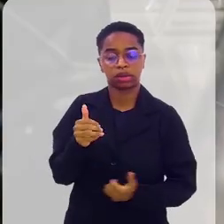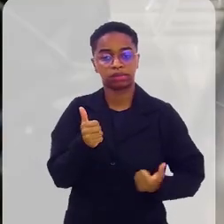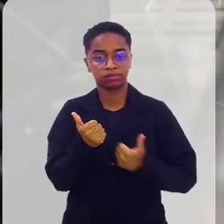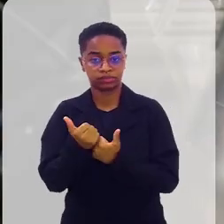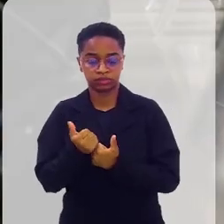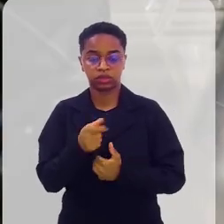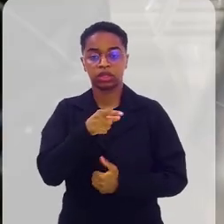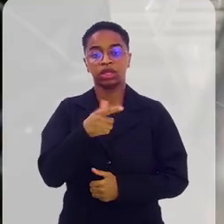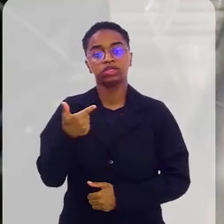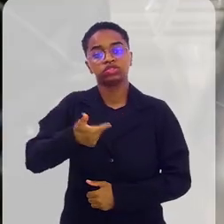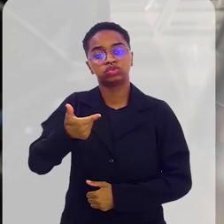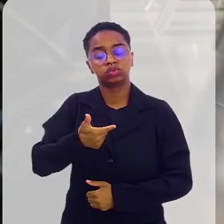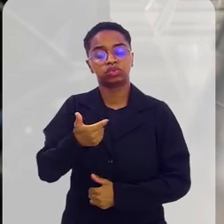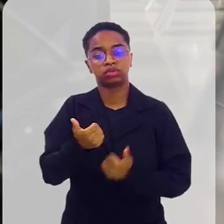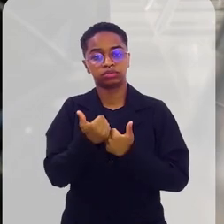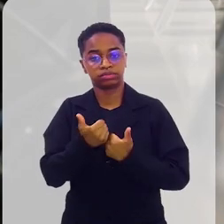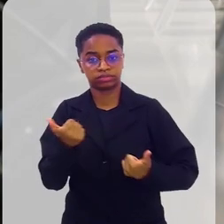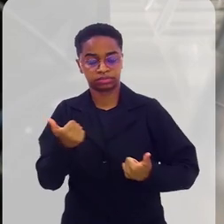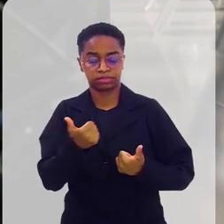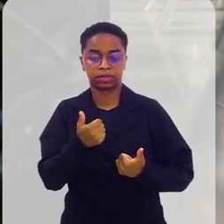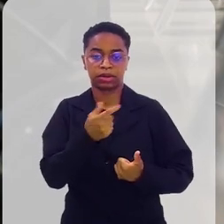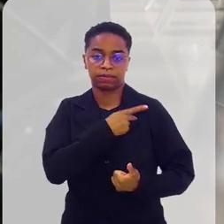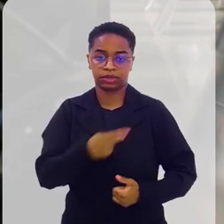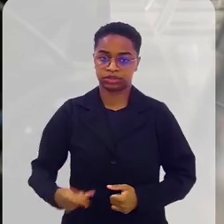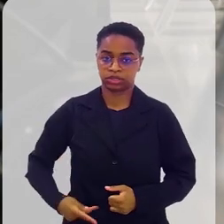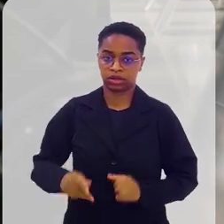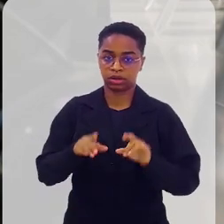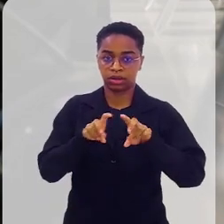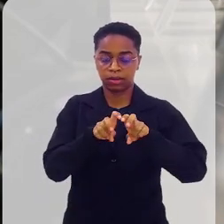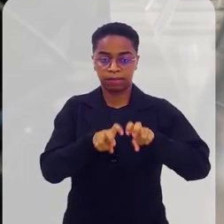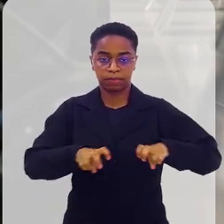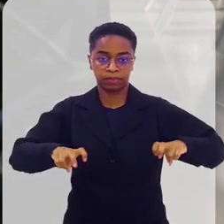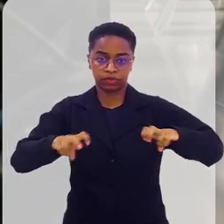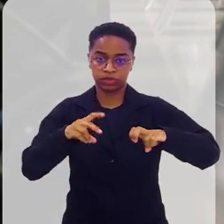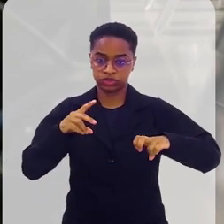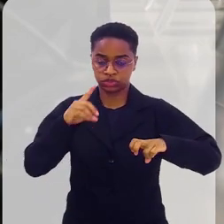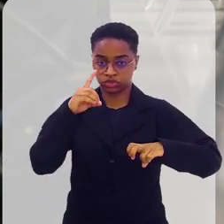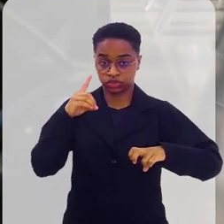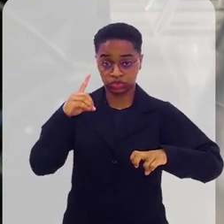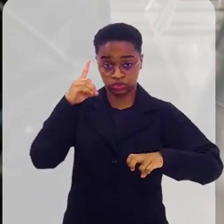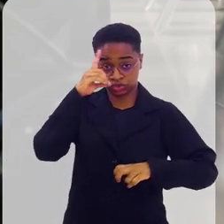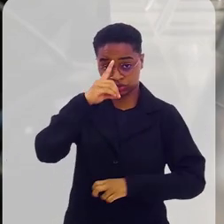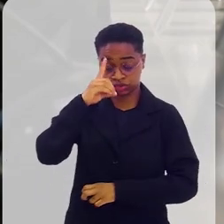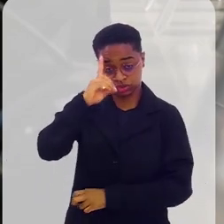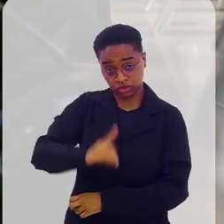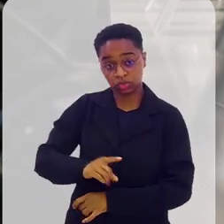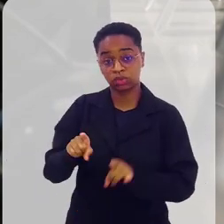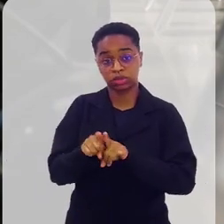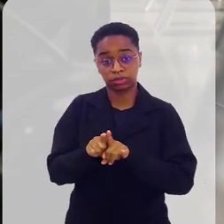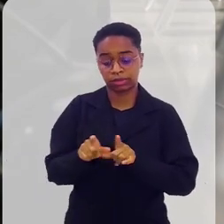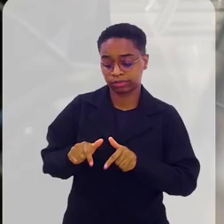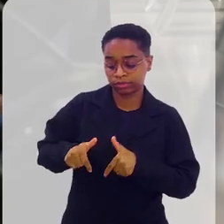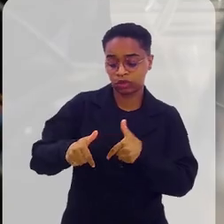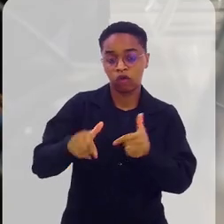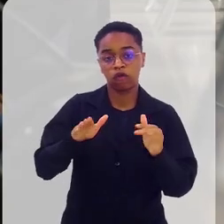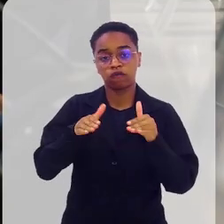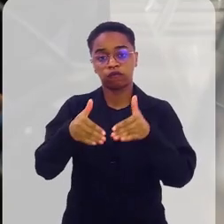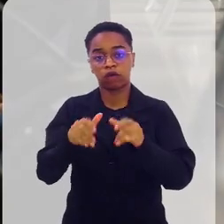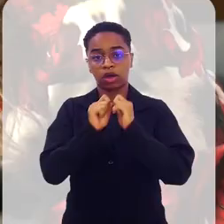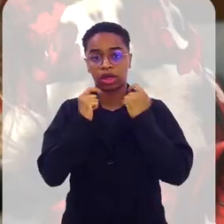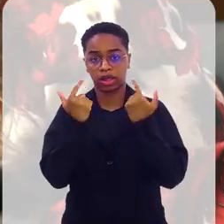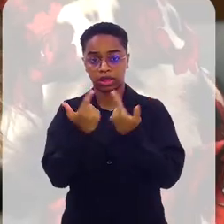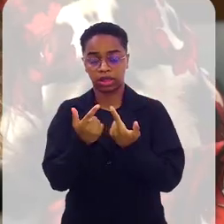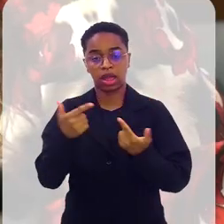Eleita segunda vice-presidente da mesa diretora e à frente do Fórum da Alerj desde o início desse ano de